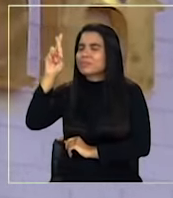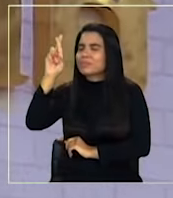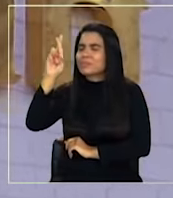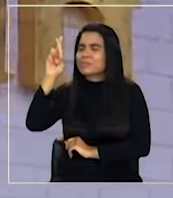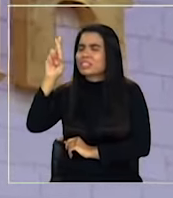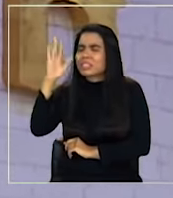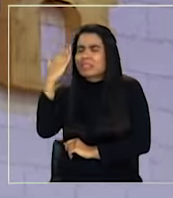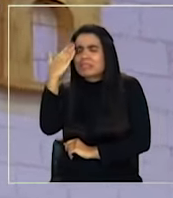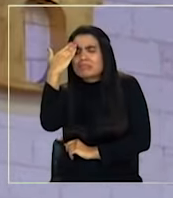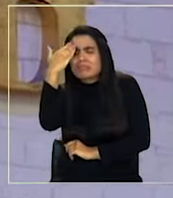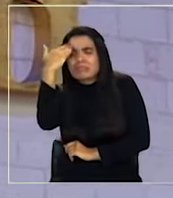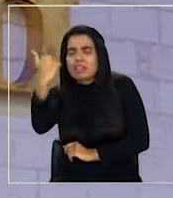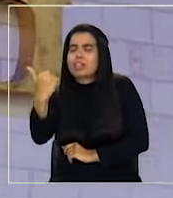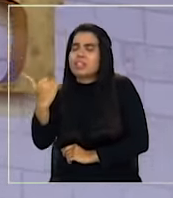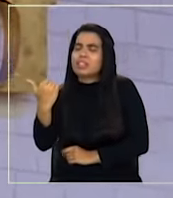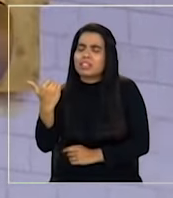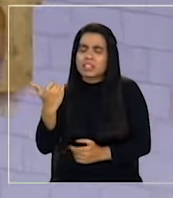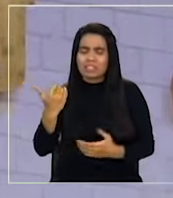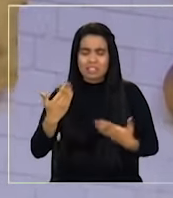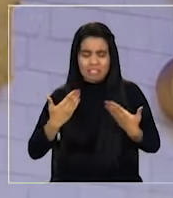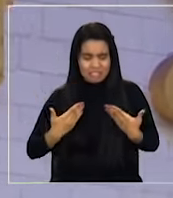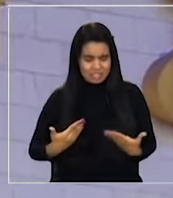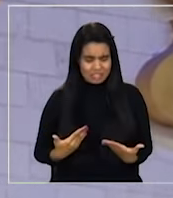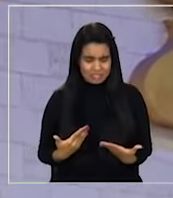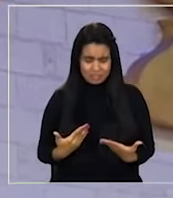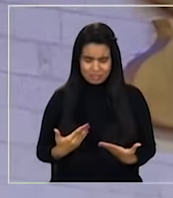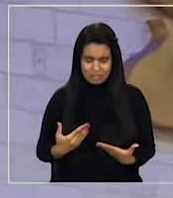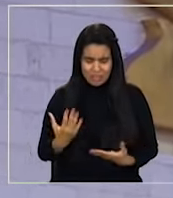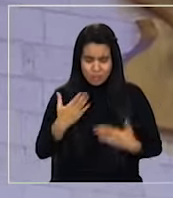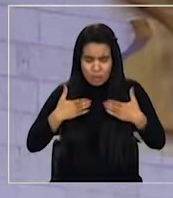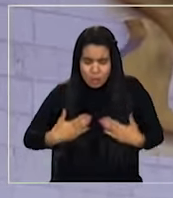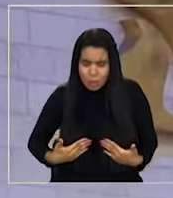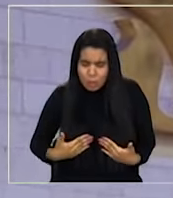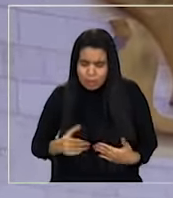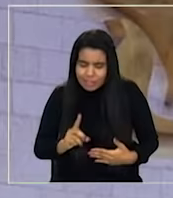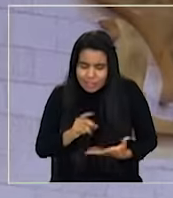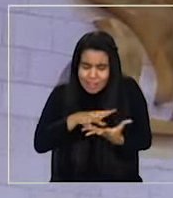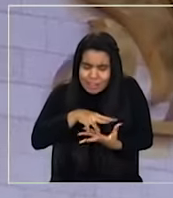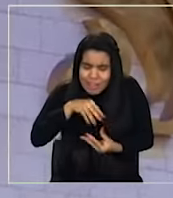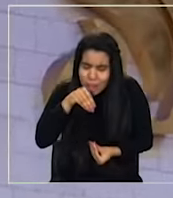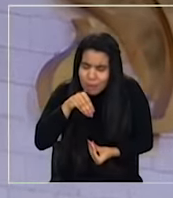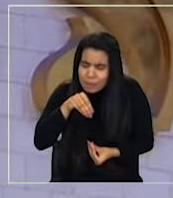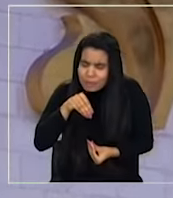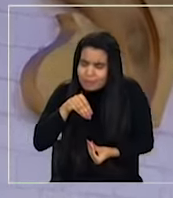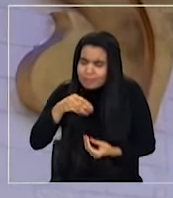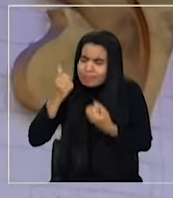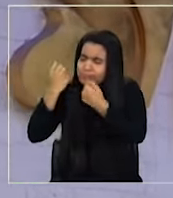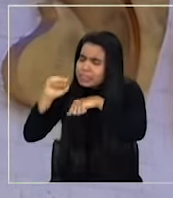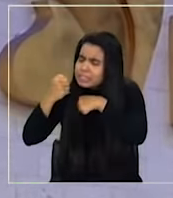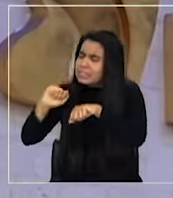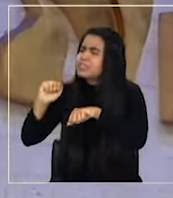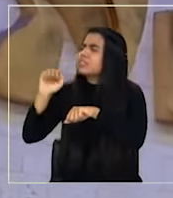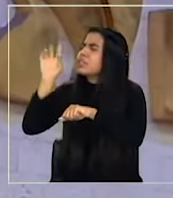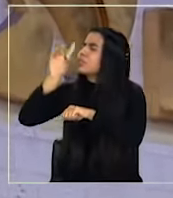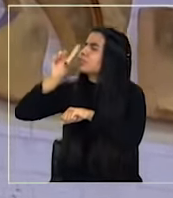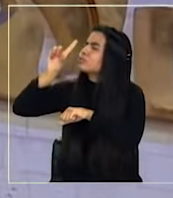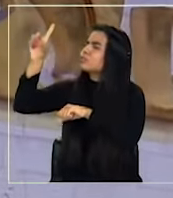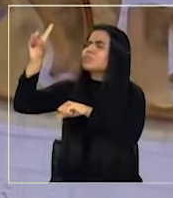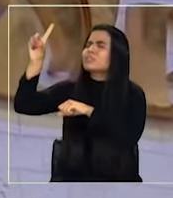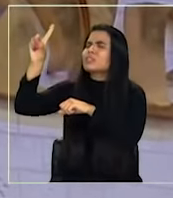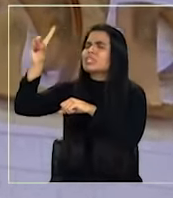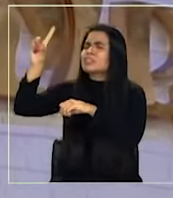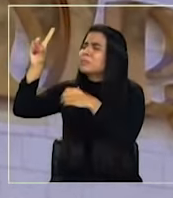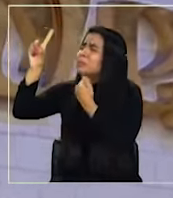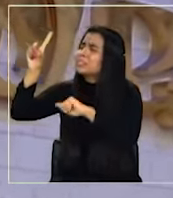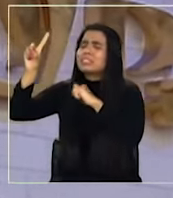eu sei que a nossa alma anseia pelo Teu altar, meu Pai. Eu